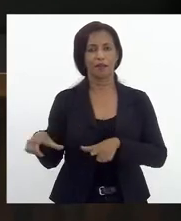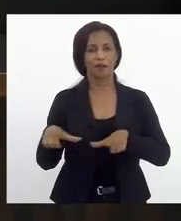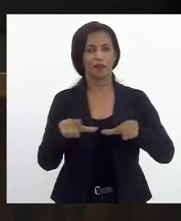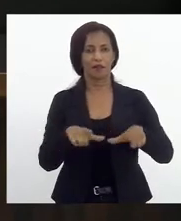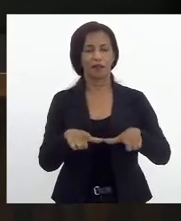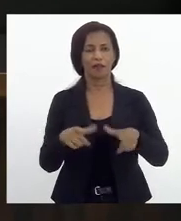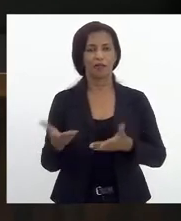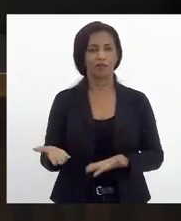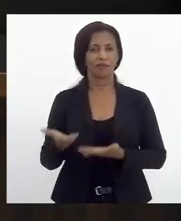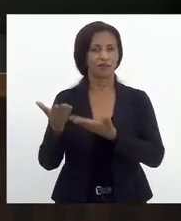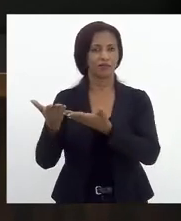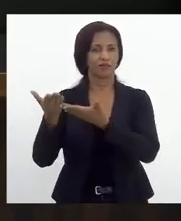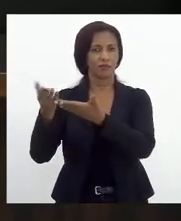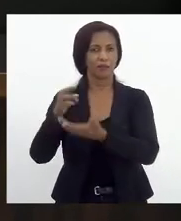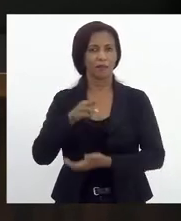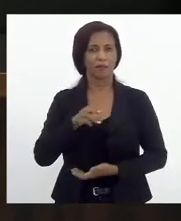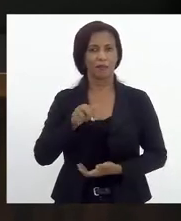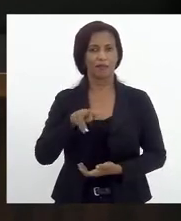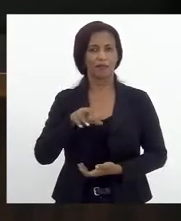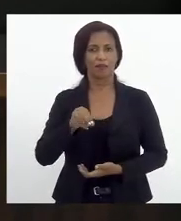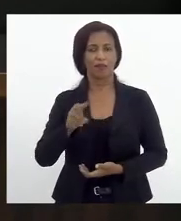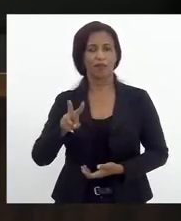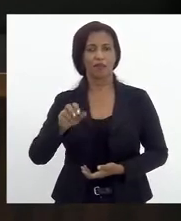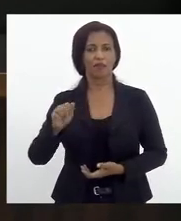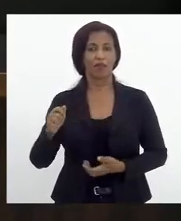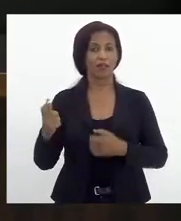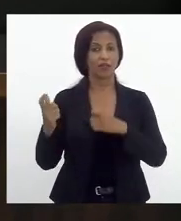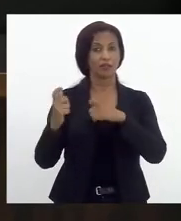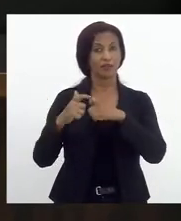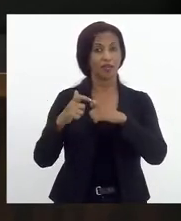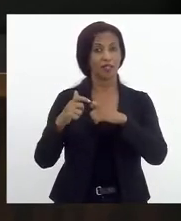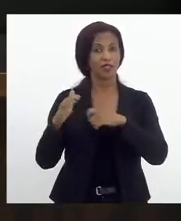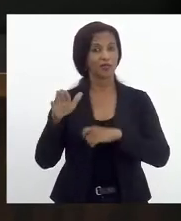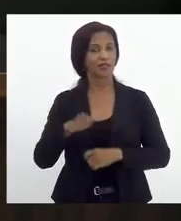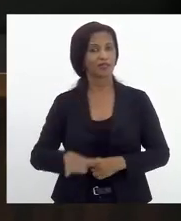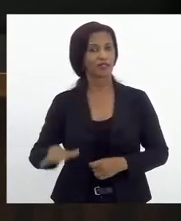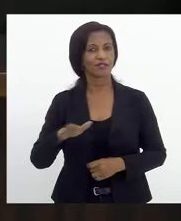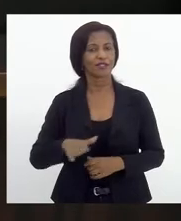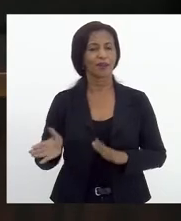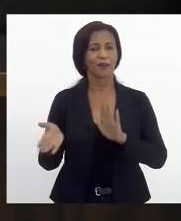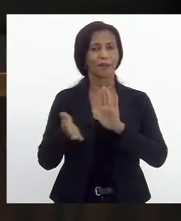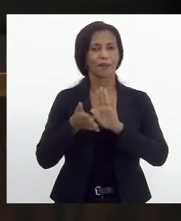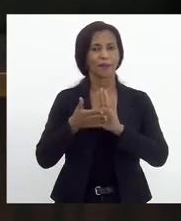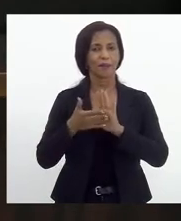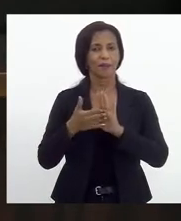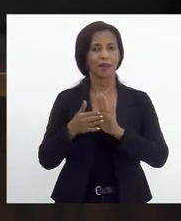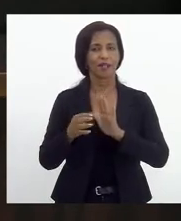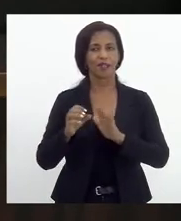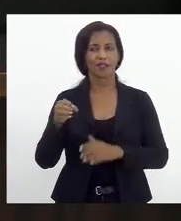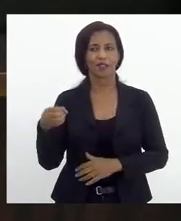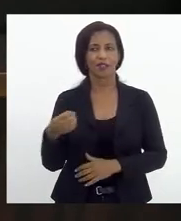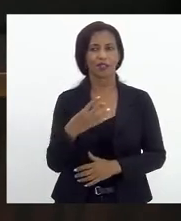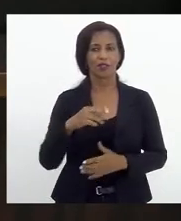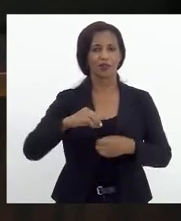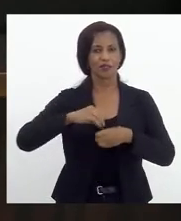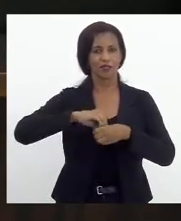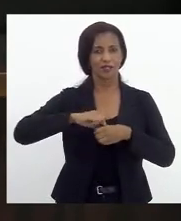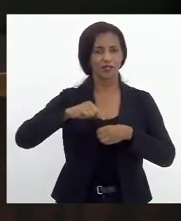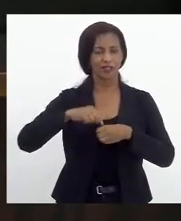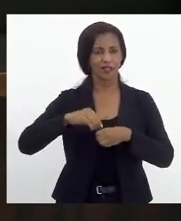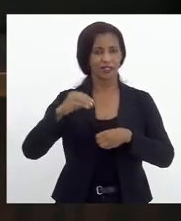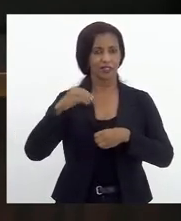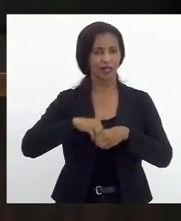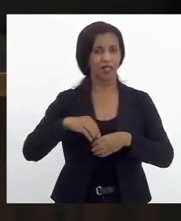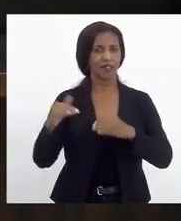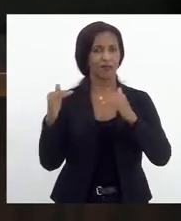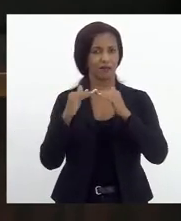ao excelentíssimo senhor Mário Vaz, médico pediatra. Parecer da Comissão de Normas Internas e Proposições Externas é